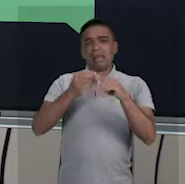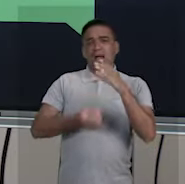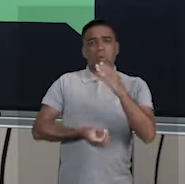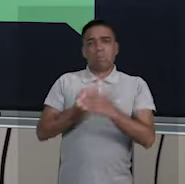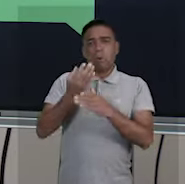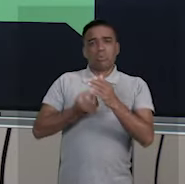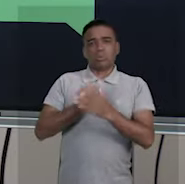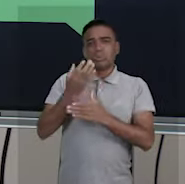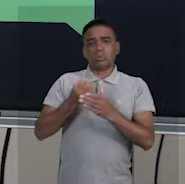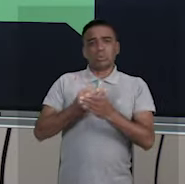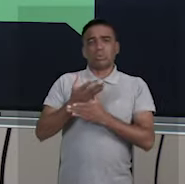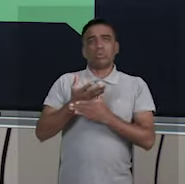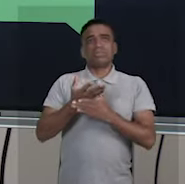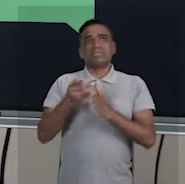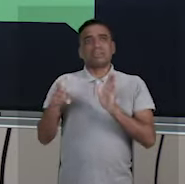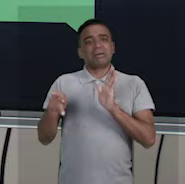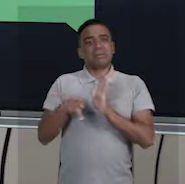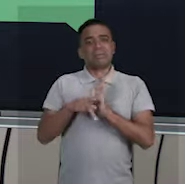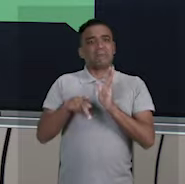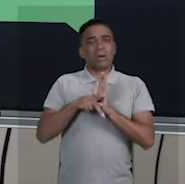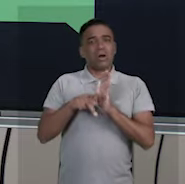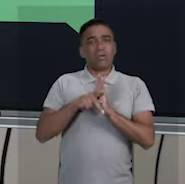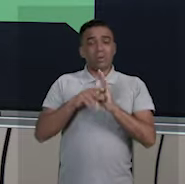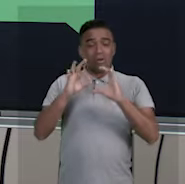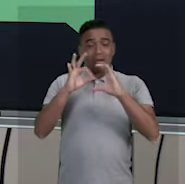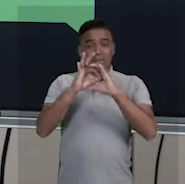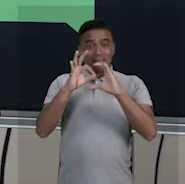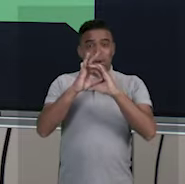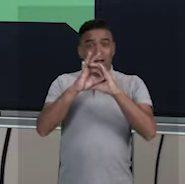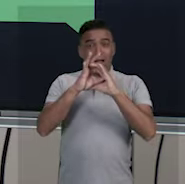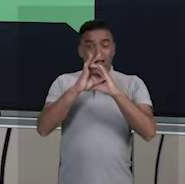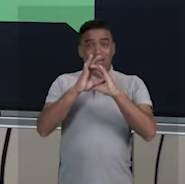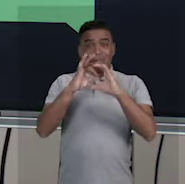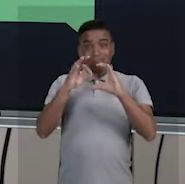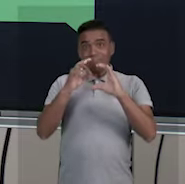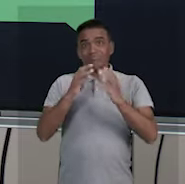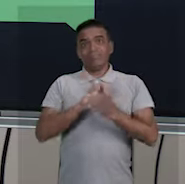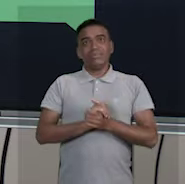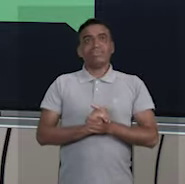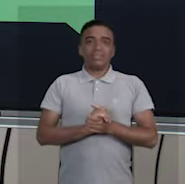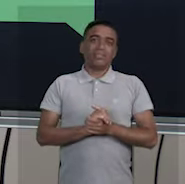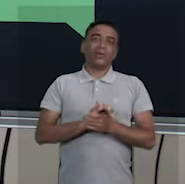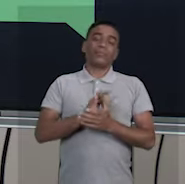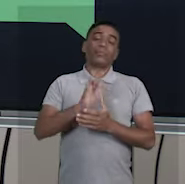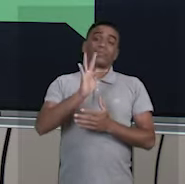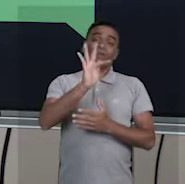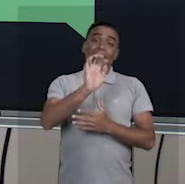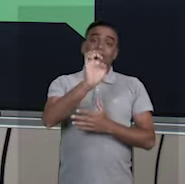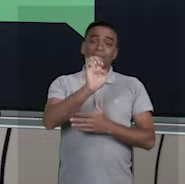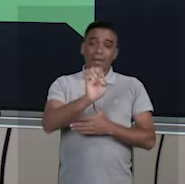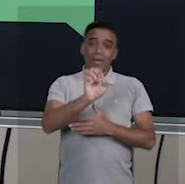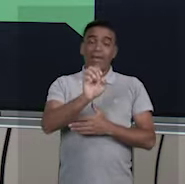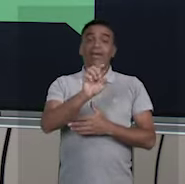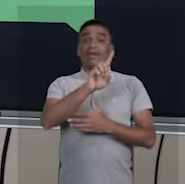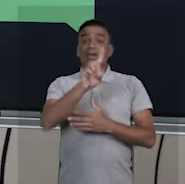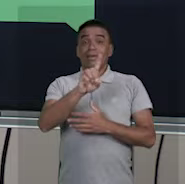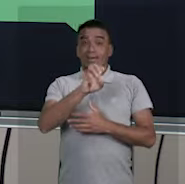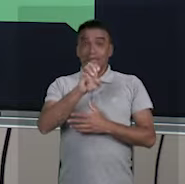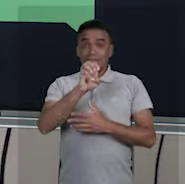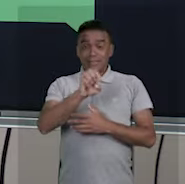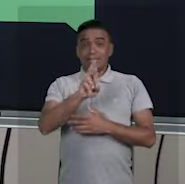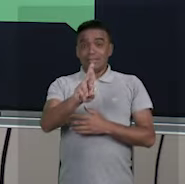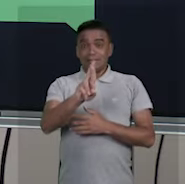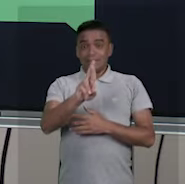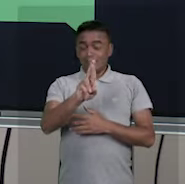provindos de atividade celular, beleza? Então, as fezes não é uma excreta. A gente às